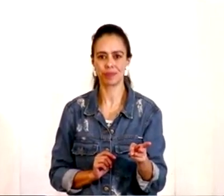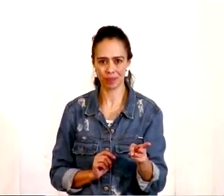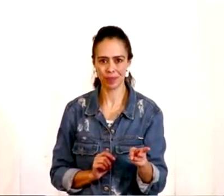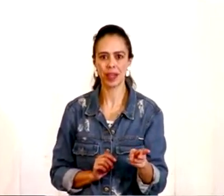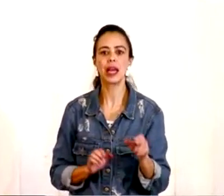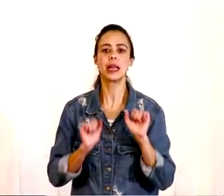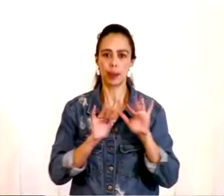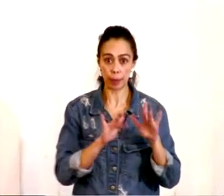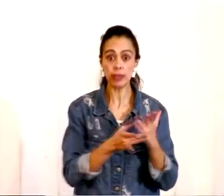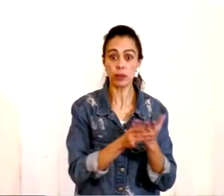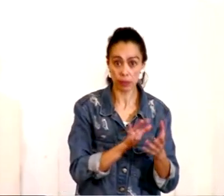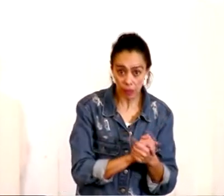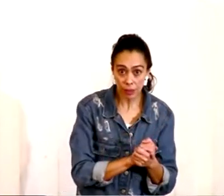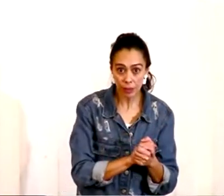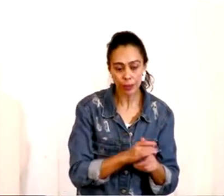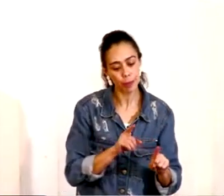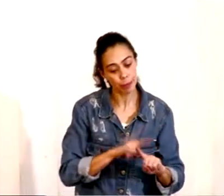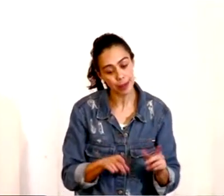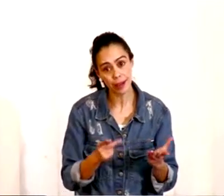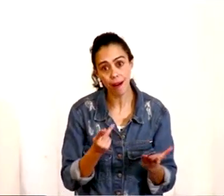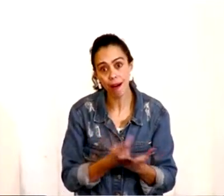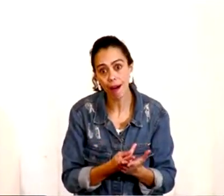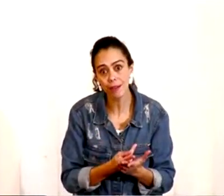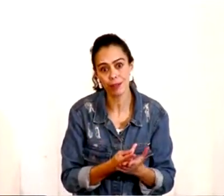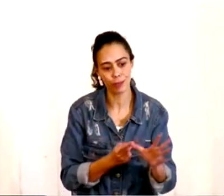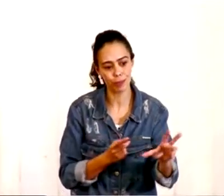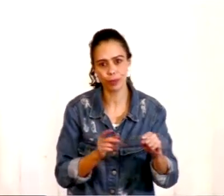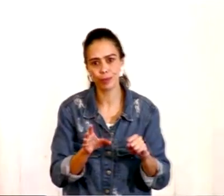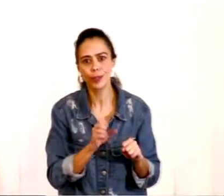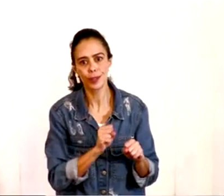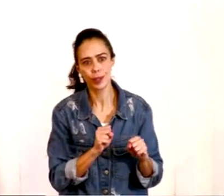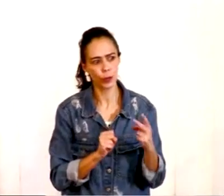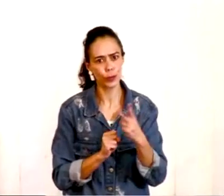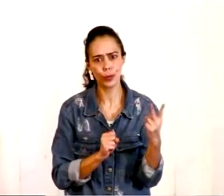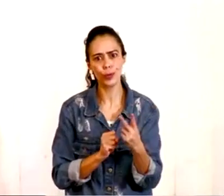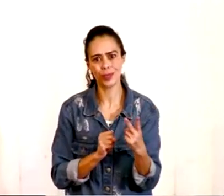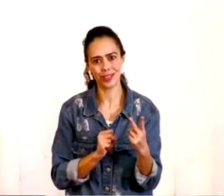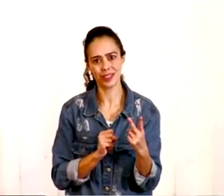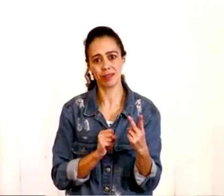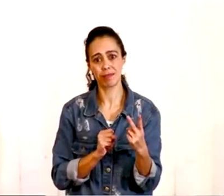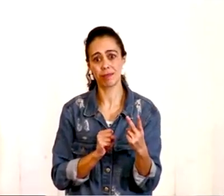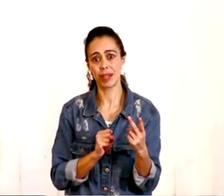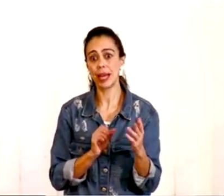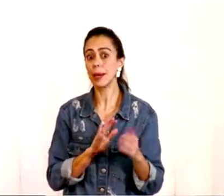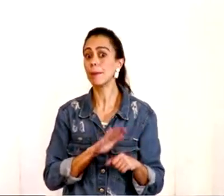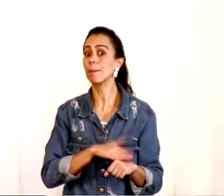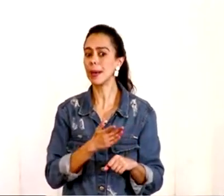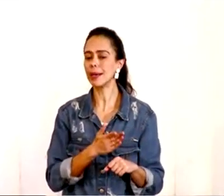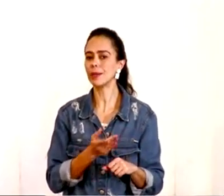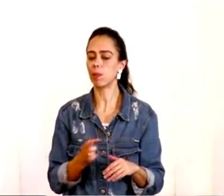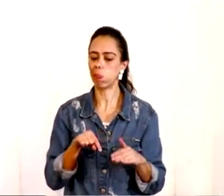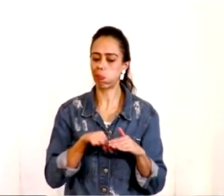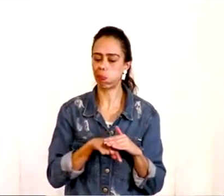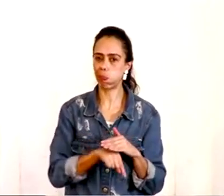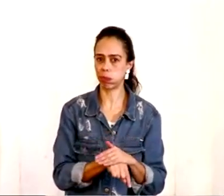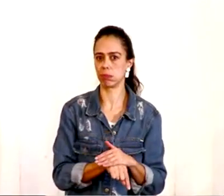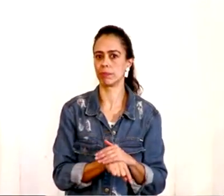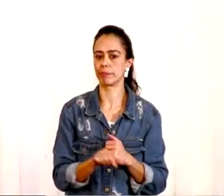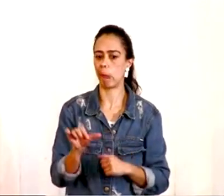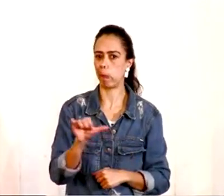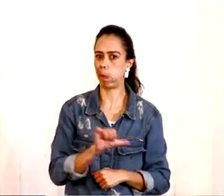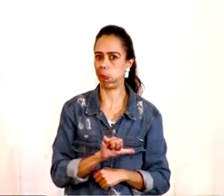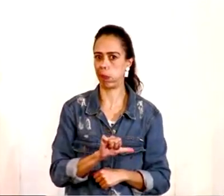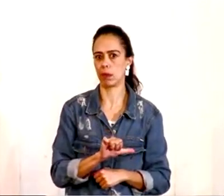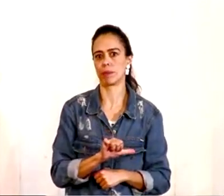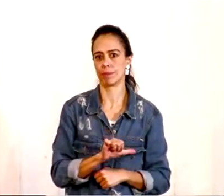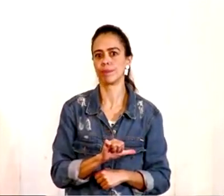mais. Ele, por conta de um descontentamento qualquer, ele vai lá e mata